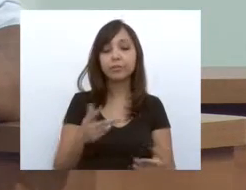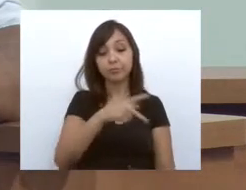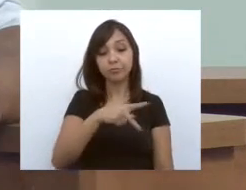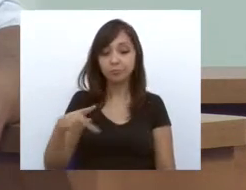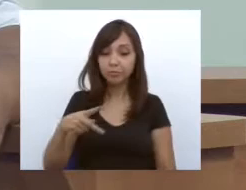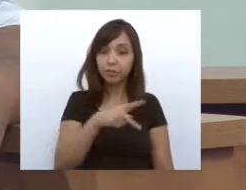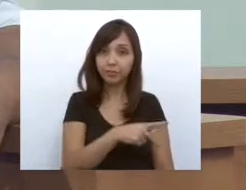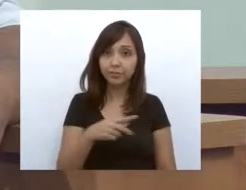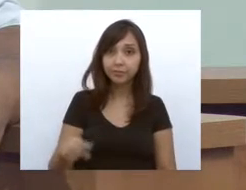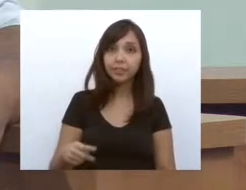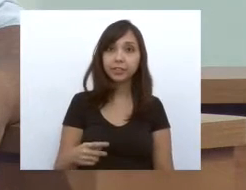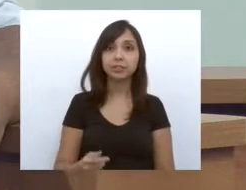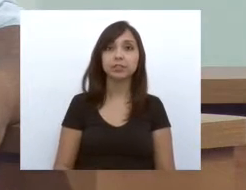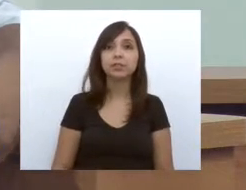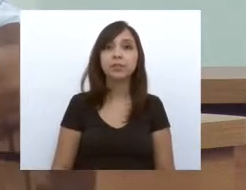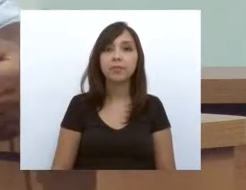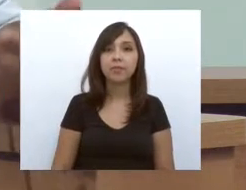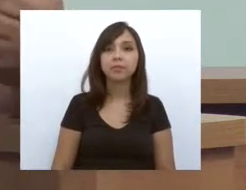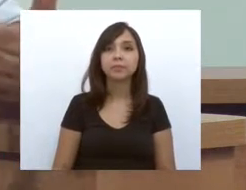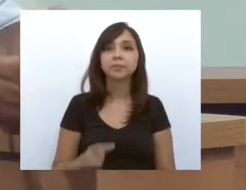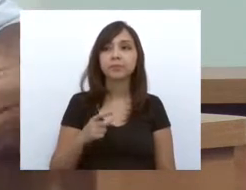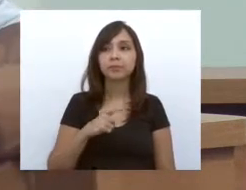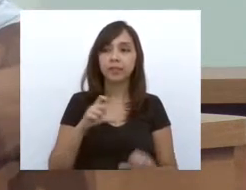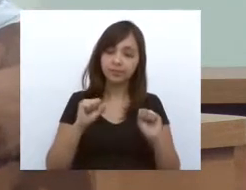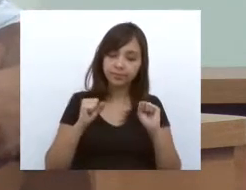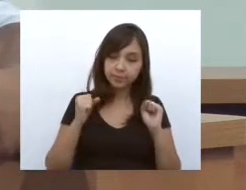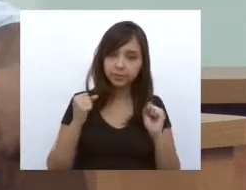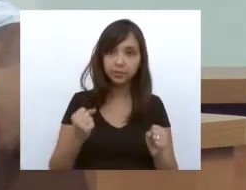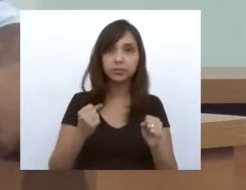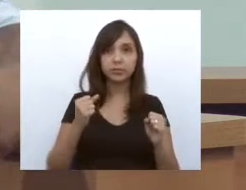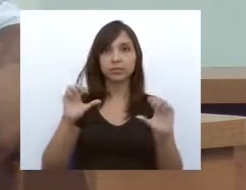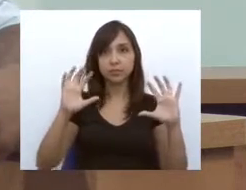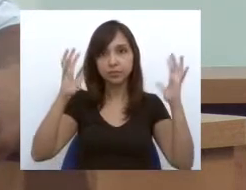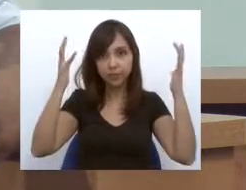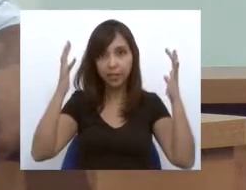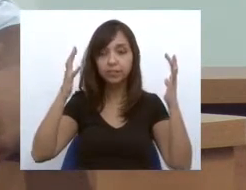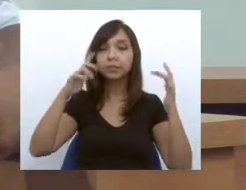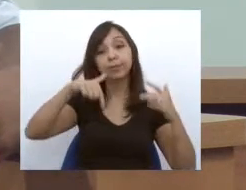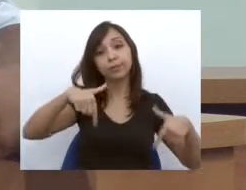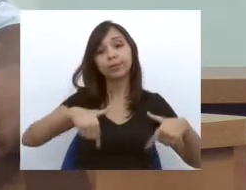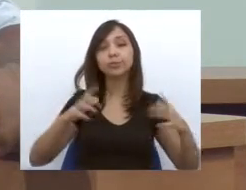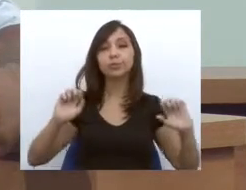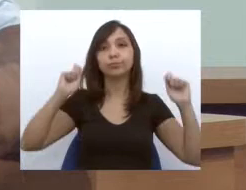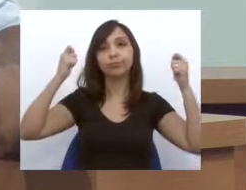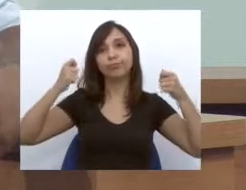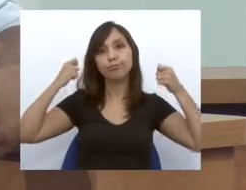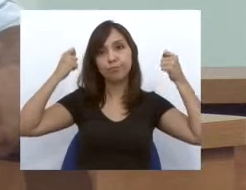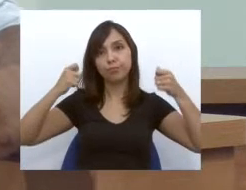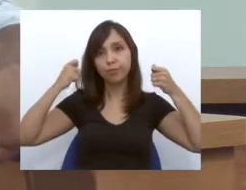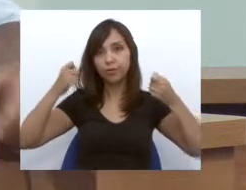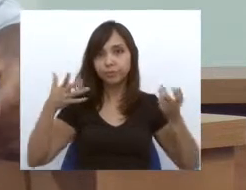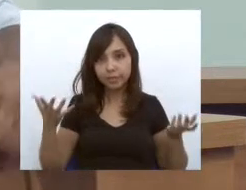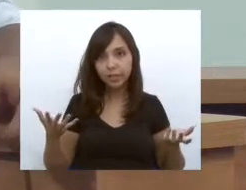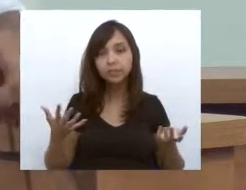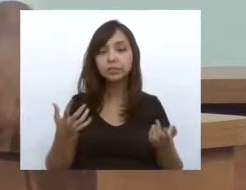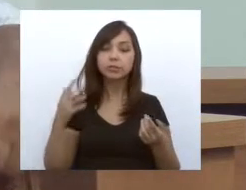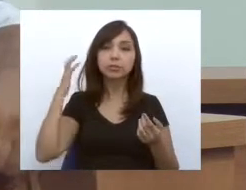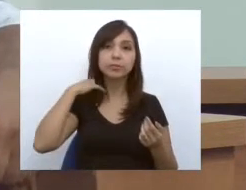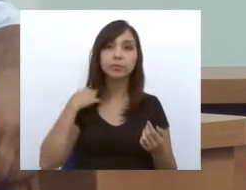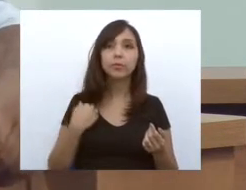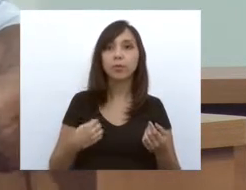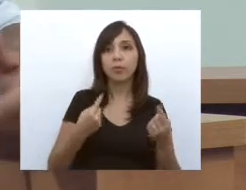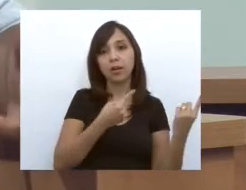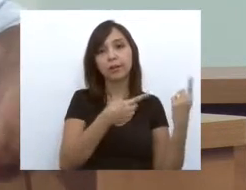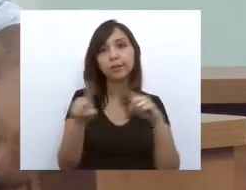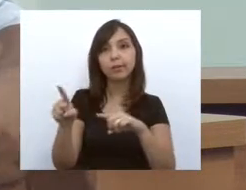professores que ao invés de hoje estar comemorando, está em protesto, está protestando